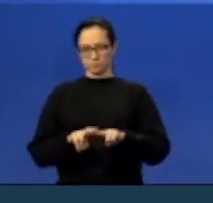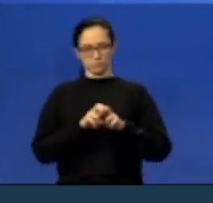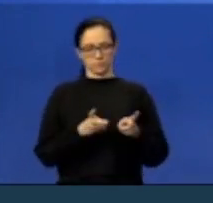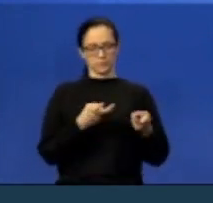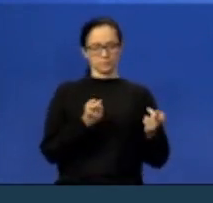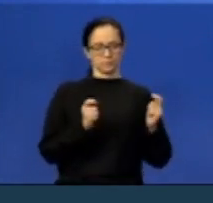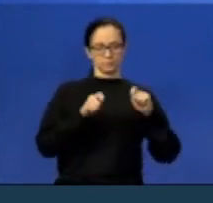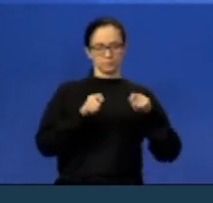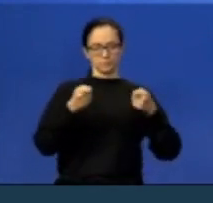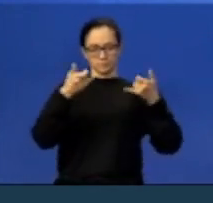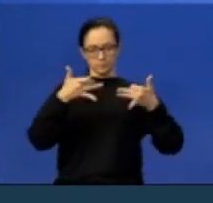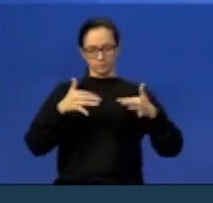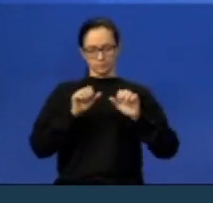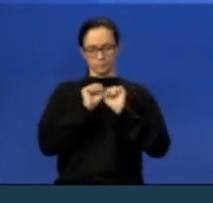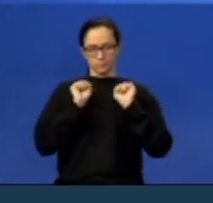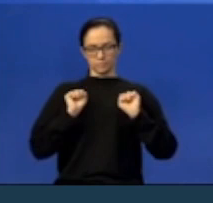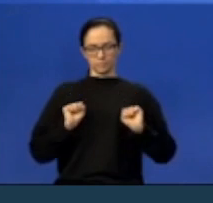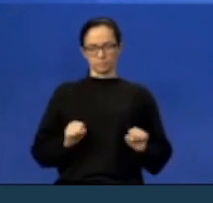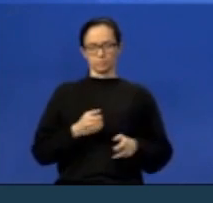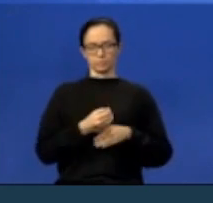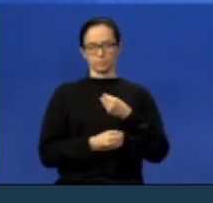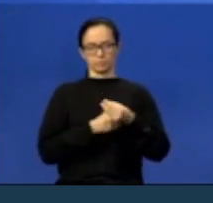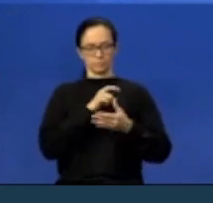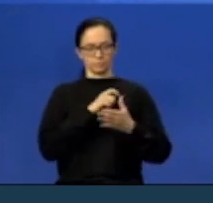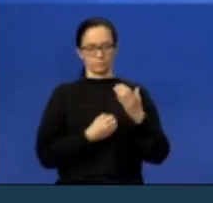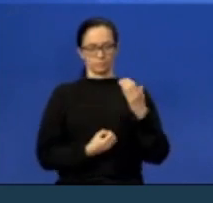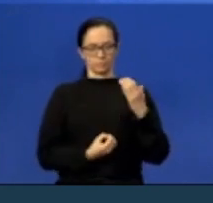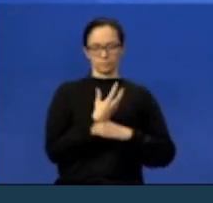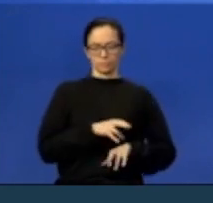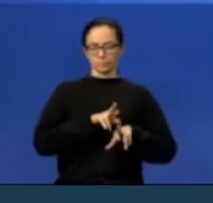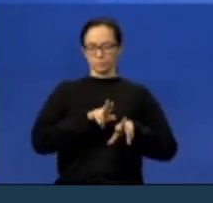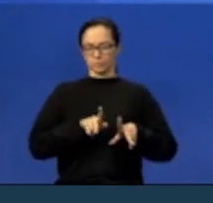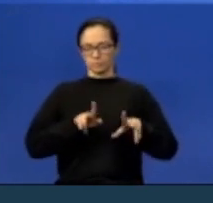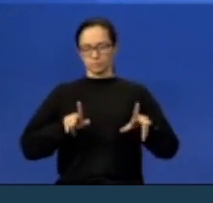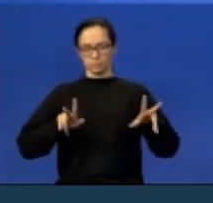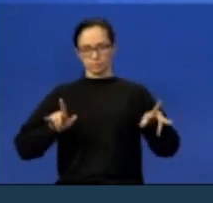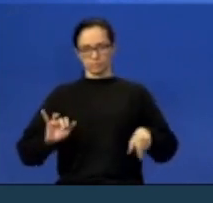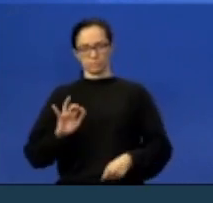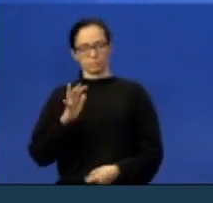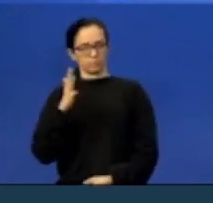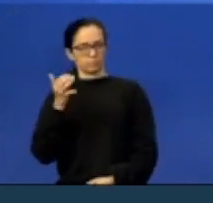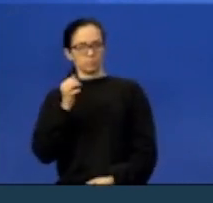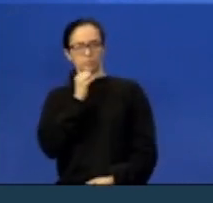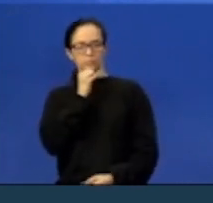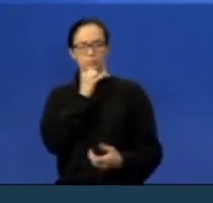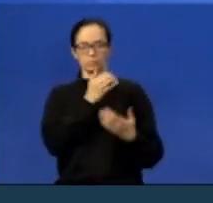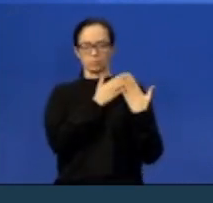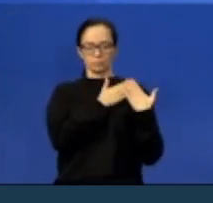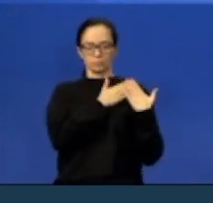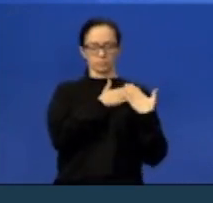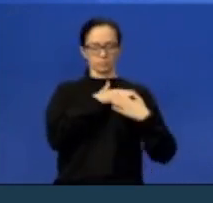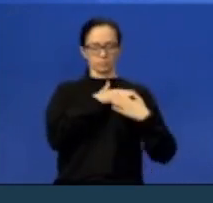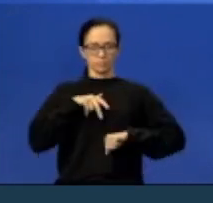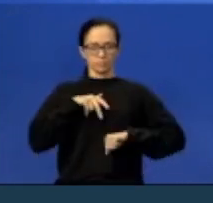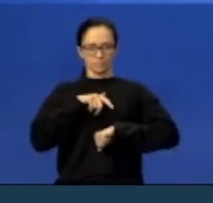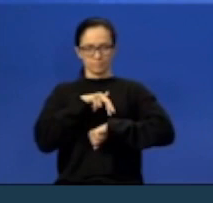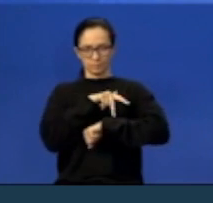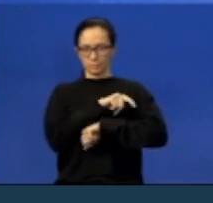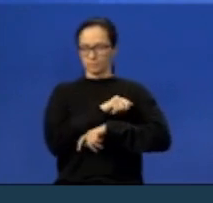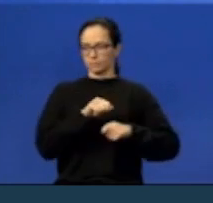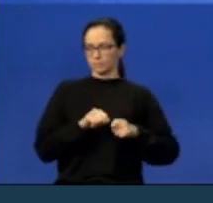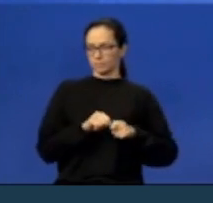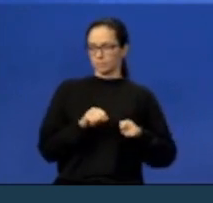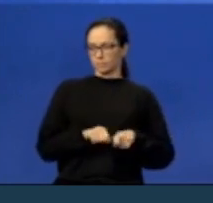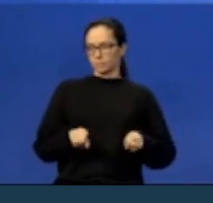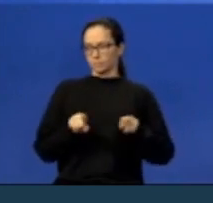pouquinho sobre o sistema ósseo, e esse sistema ósseo ele tem diferentes funções, como, por exemplo, ele é responsável pela nossa locomoção, ele está